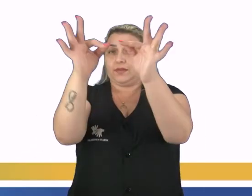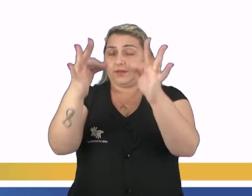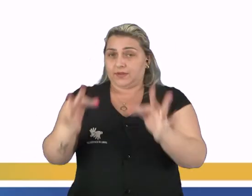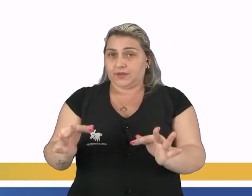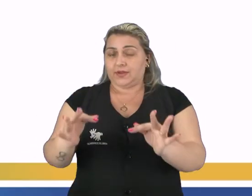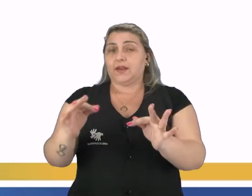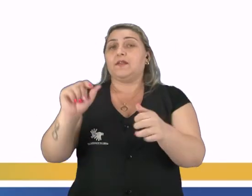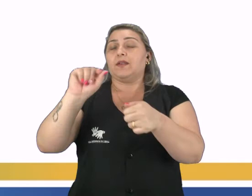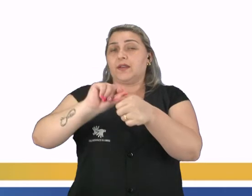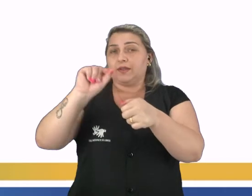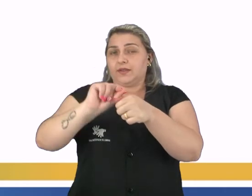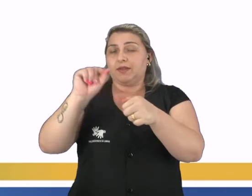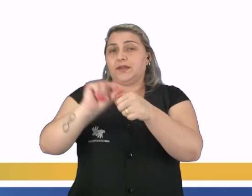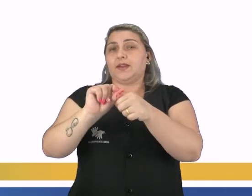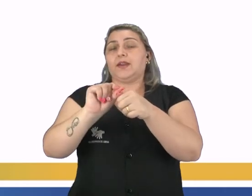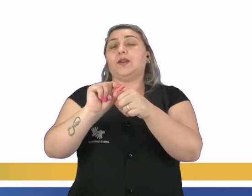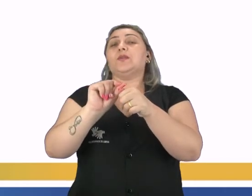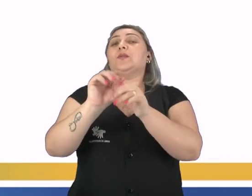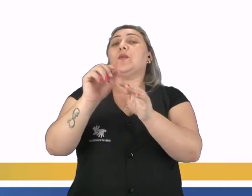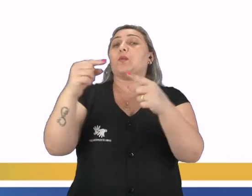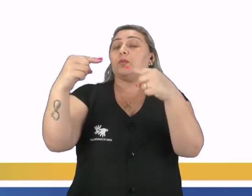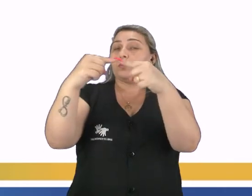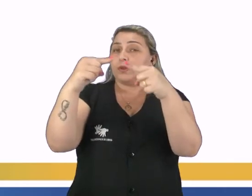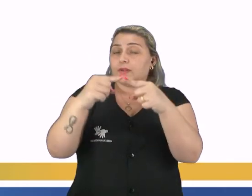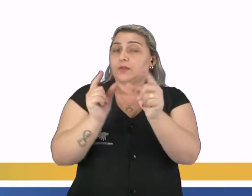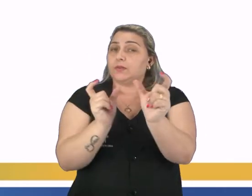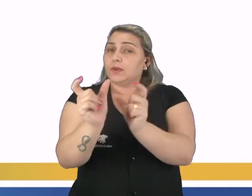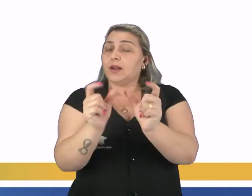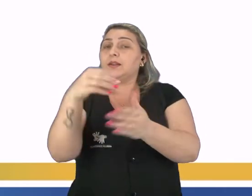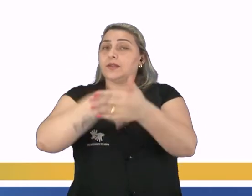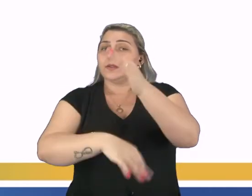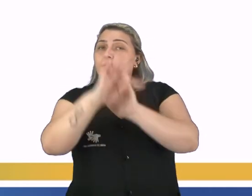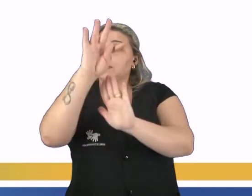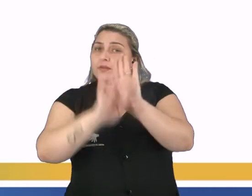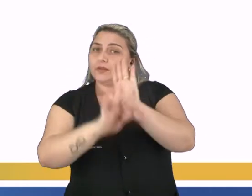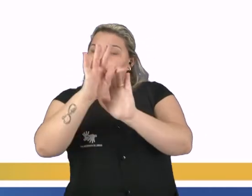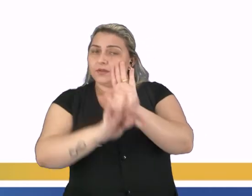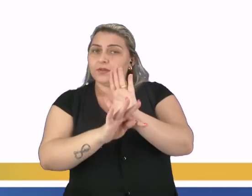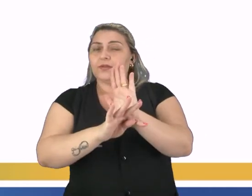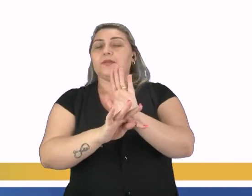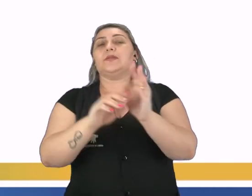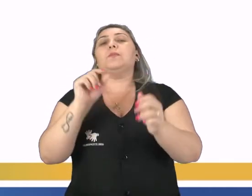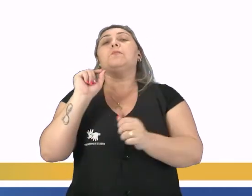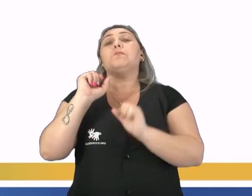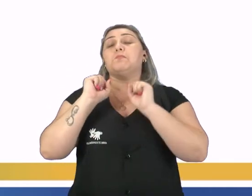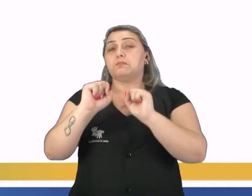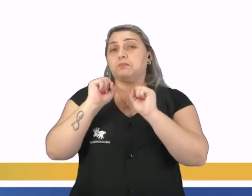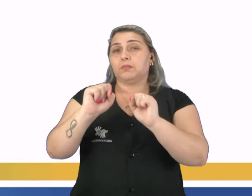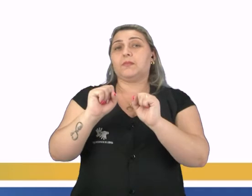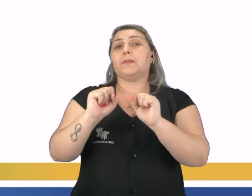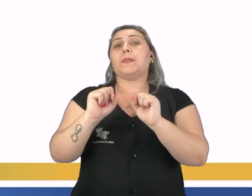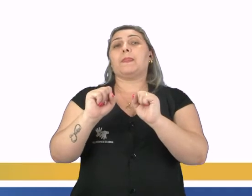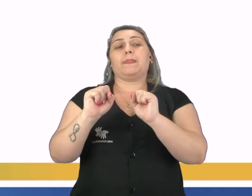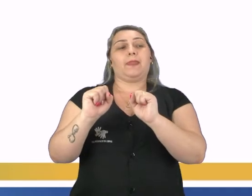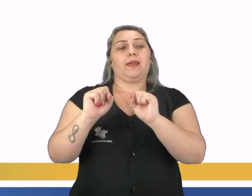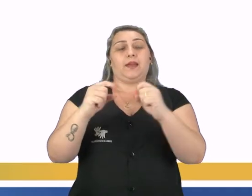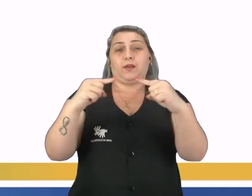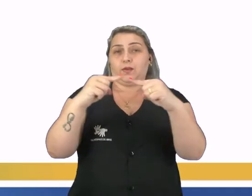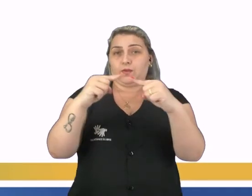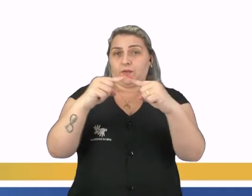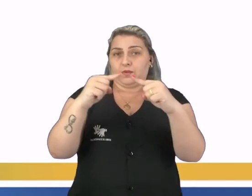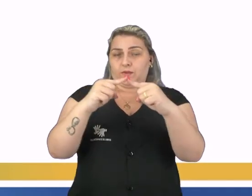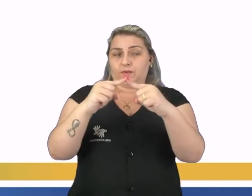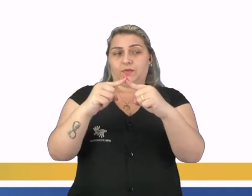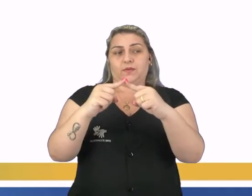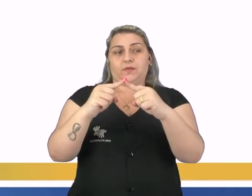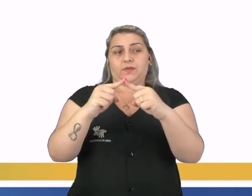na construção de um trecho ou combinação de palavras. Esse solecismo pode ser de concordância, de